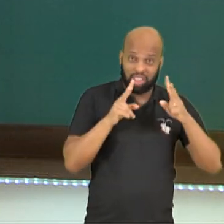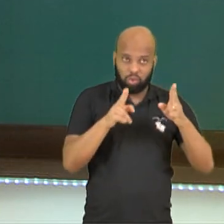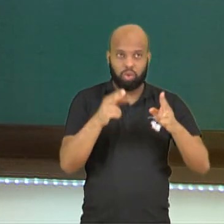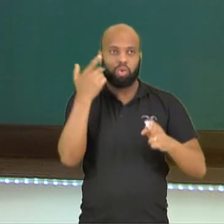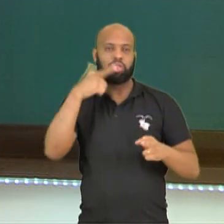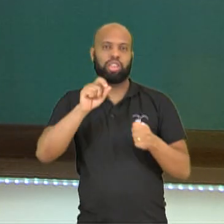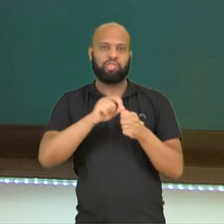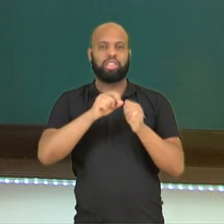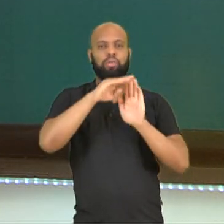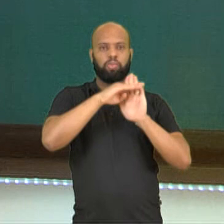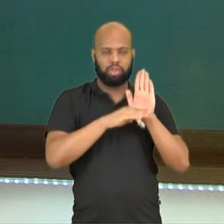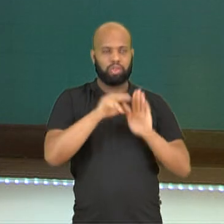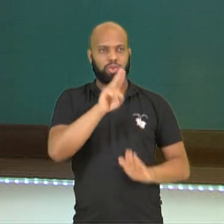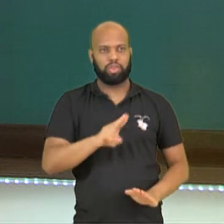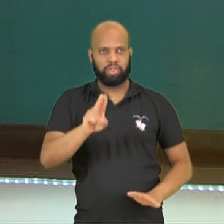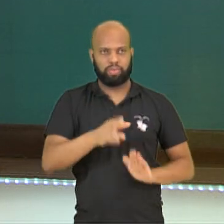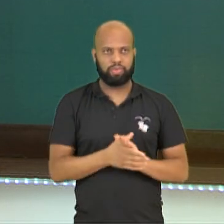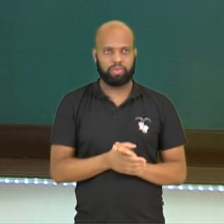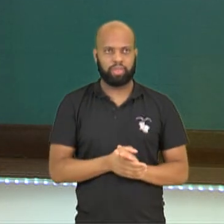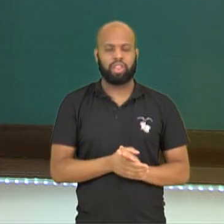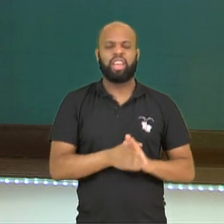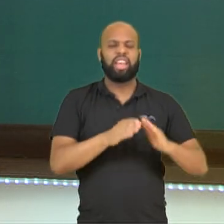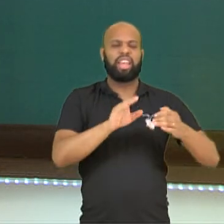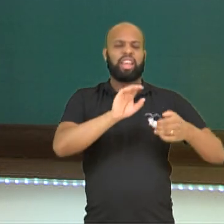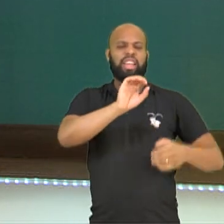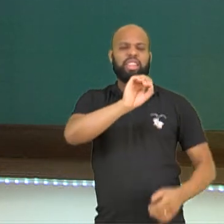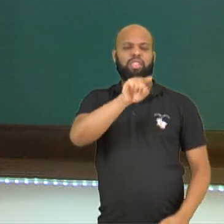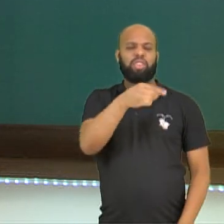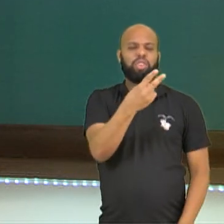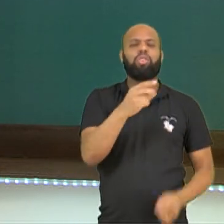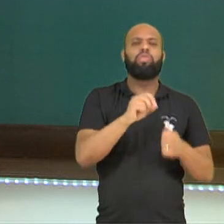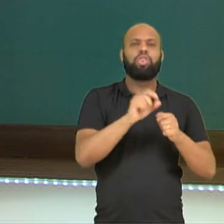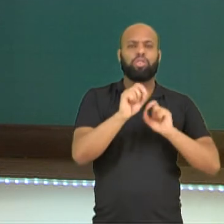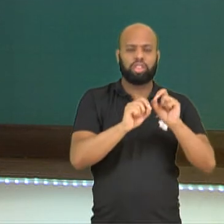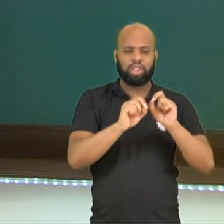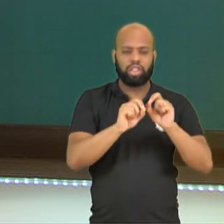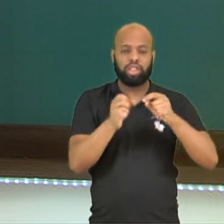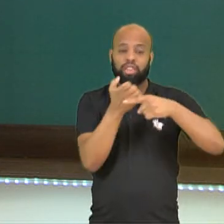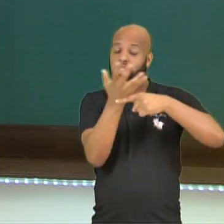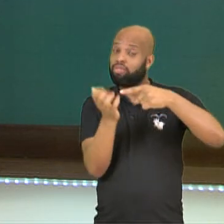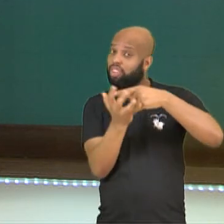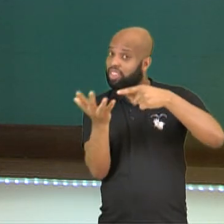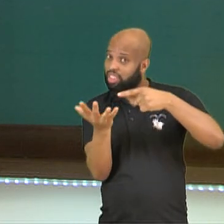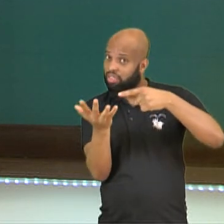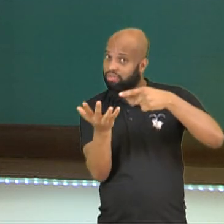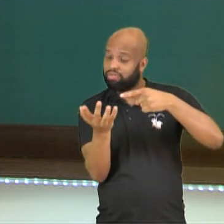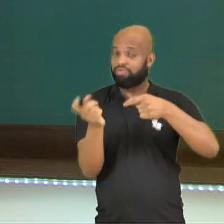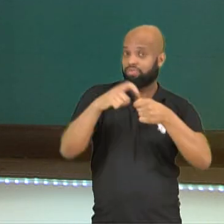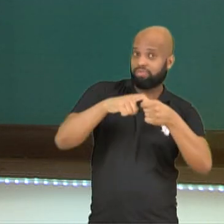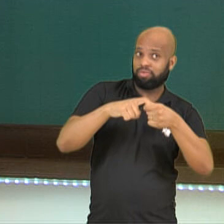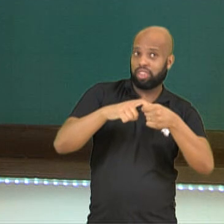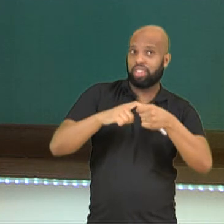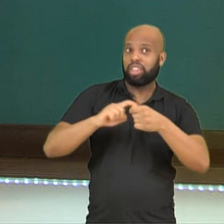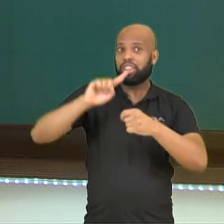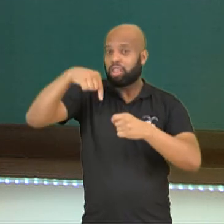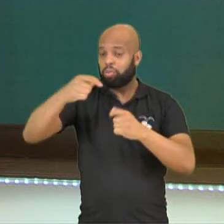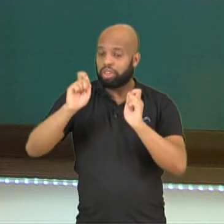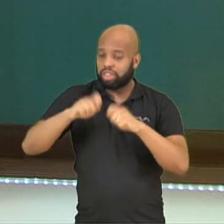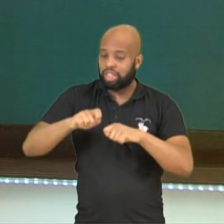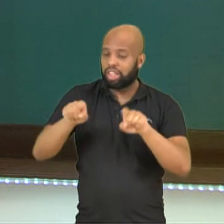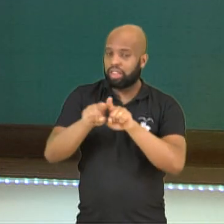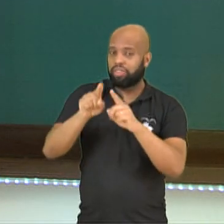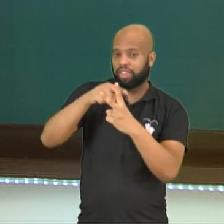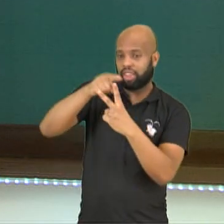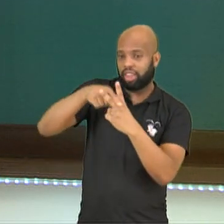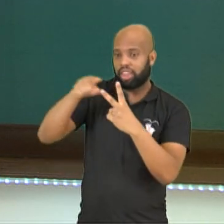4 em 2? E esse 0,2, o que eu faço? Transforma em fração e depois pode transformar em raiz. Ou